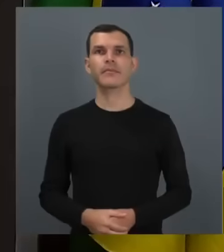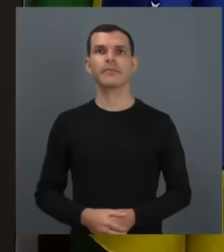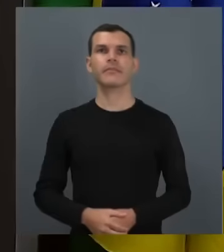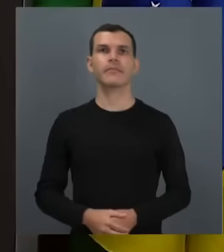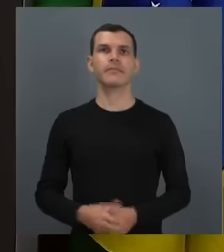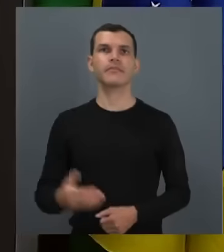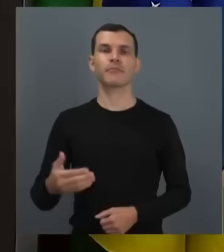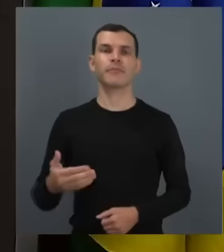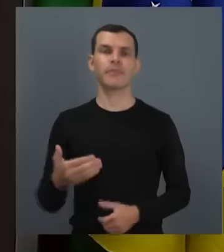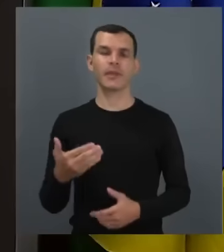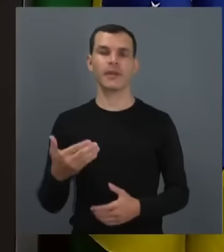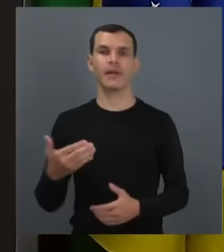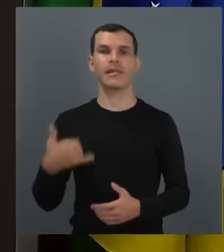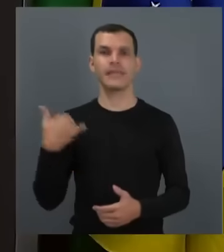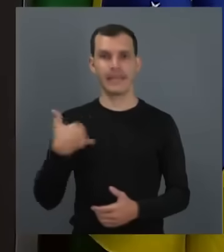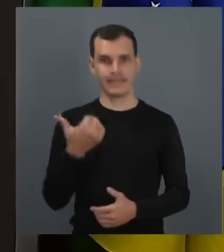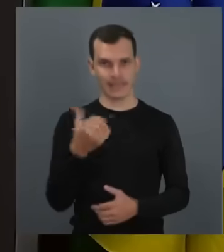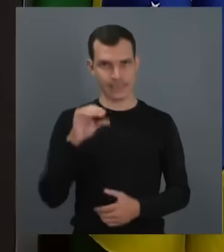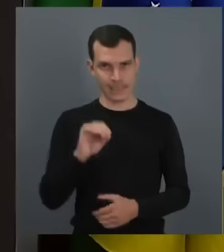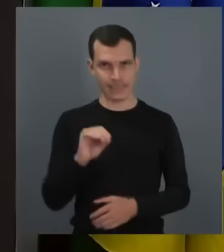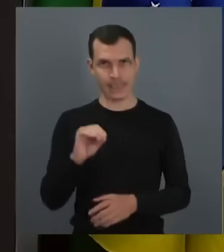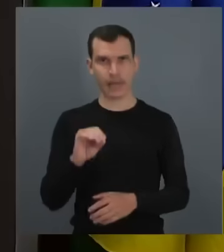era amiga da Maria da Penha.